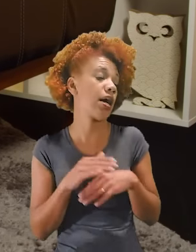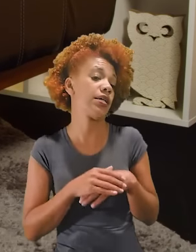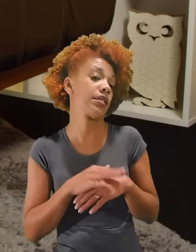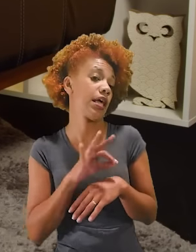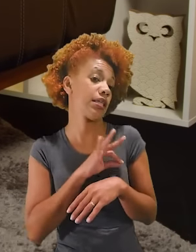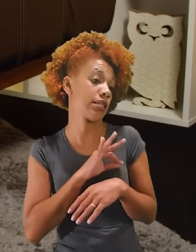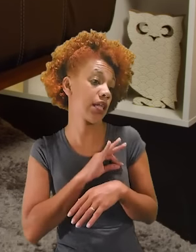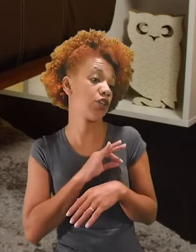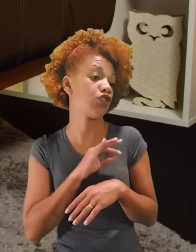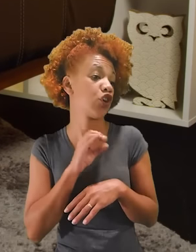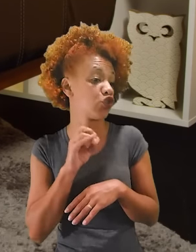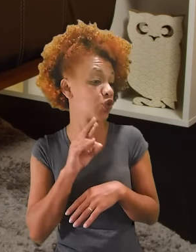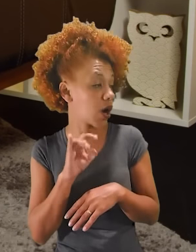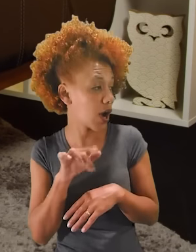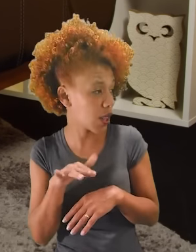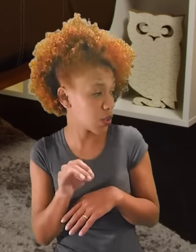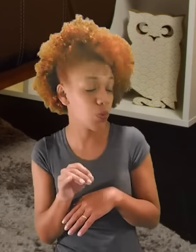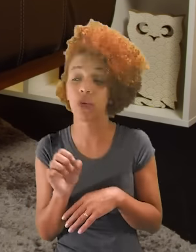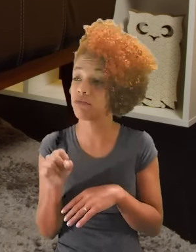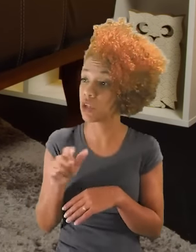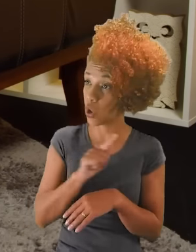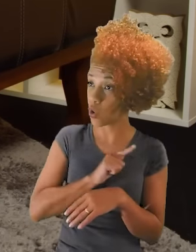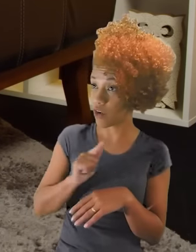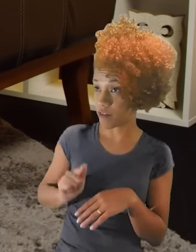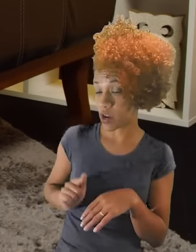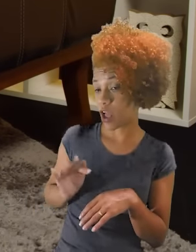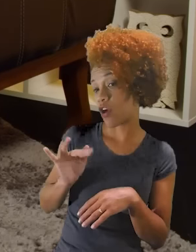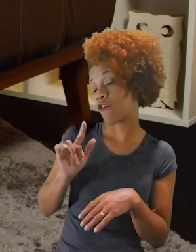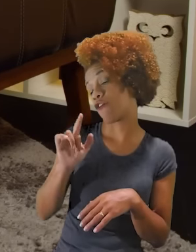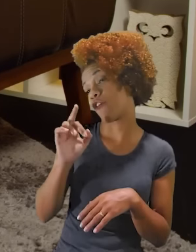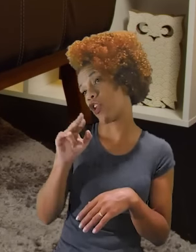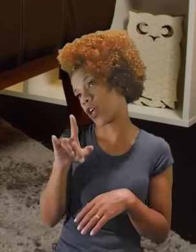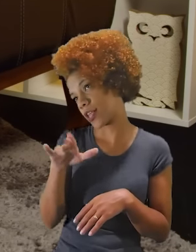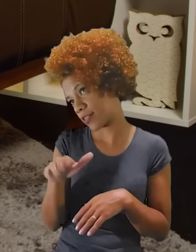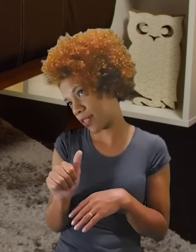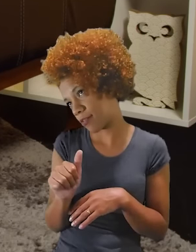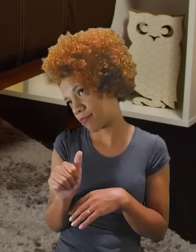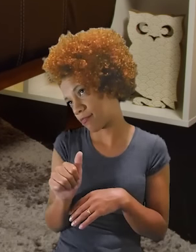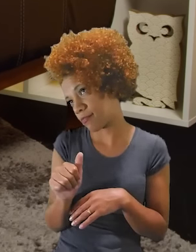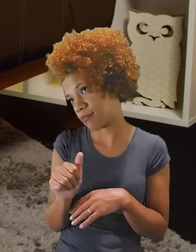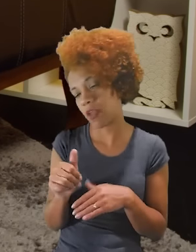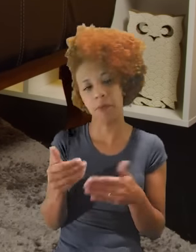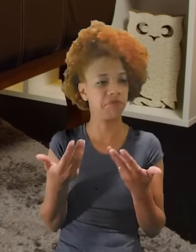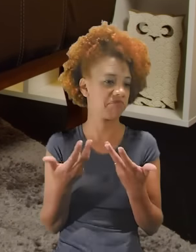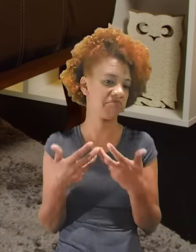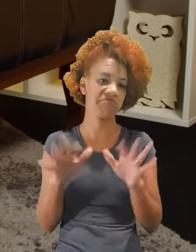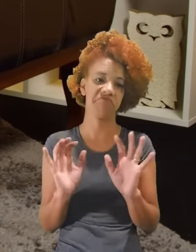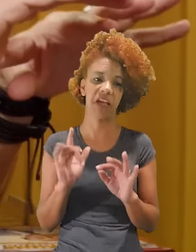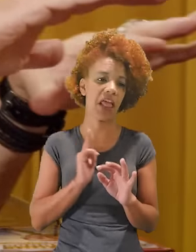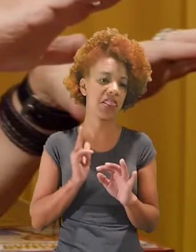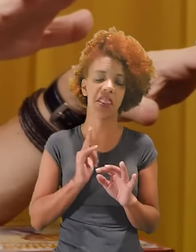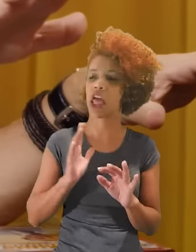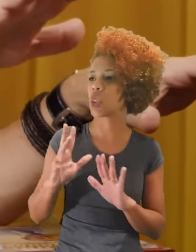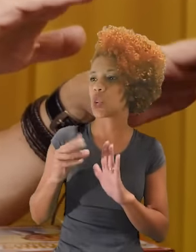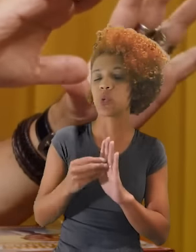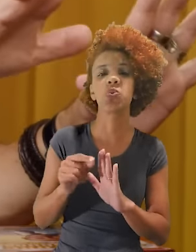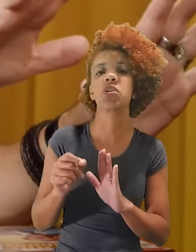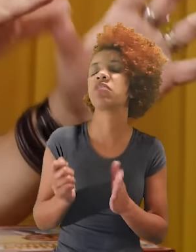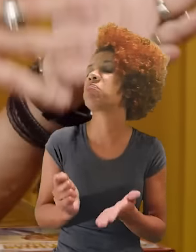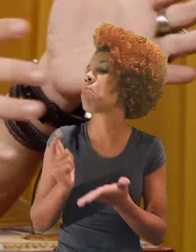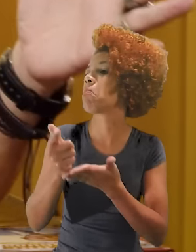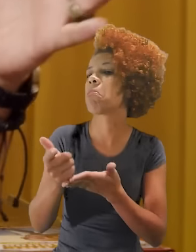de Orlando. Tudo, você vai ter tudo, cara. Tipo assim, o governo da Flórida, o Maurício, literalmente, cara, abriu as pernas, falou, irmão, você tem tudo, o